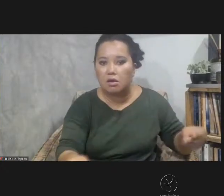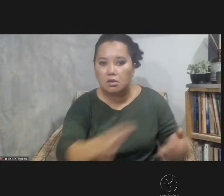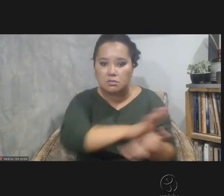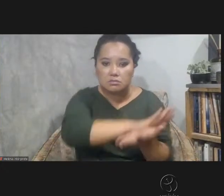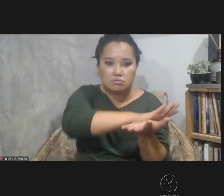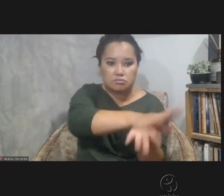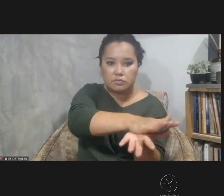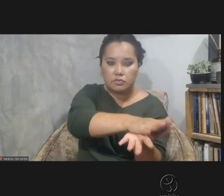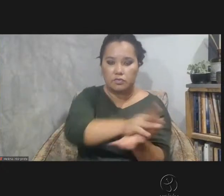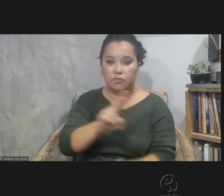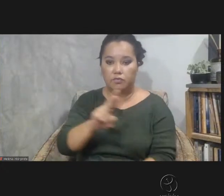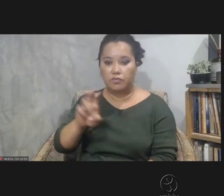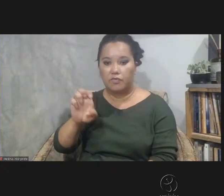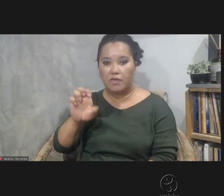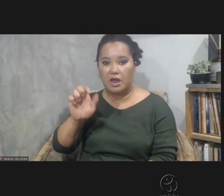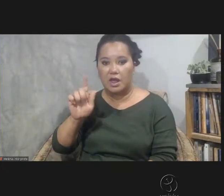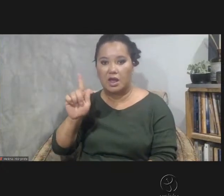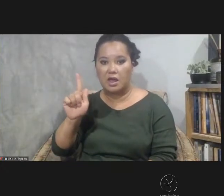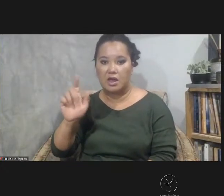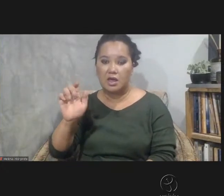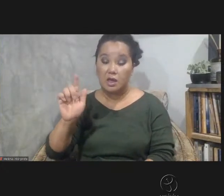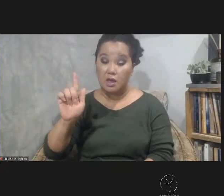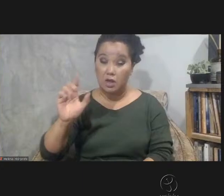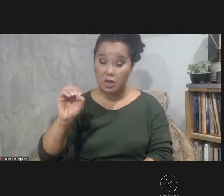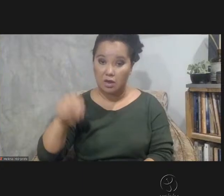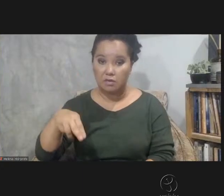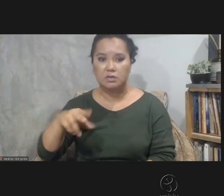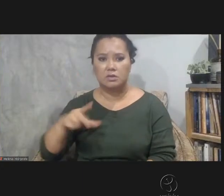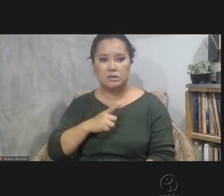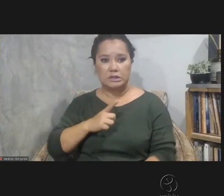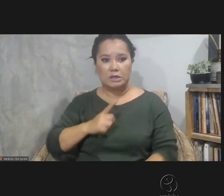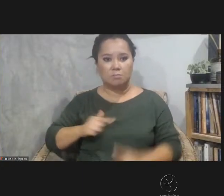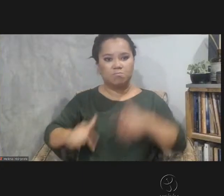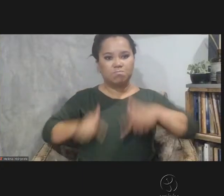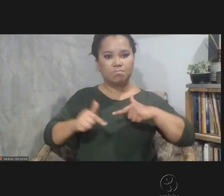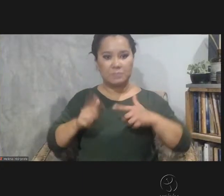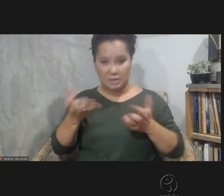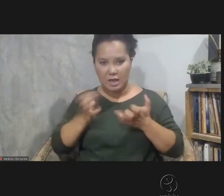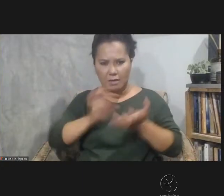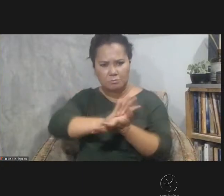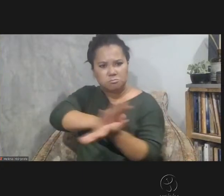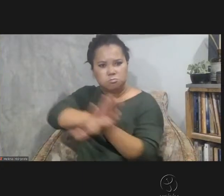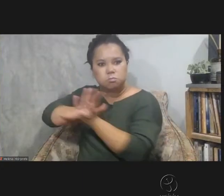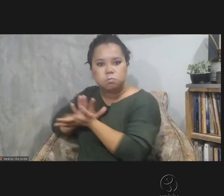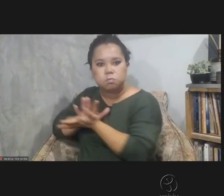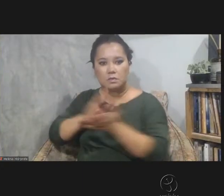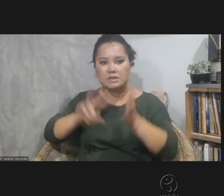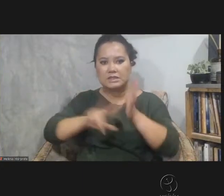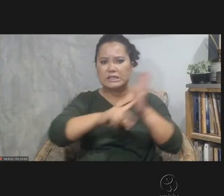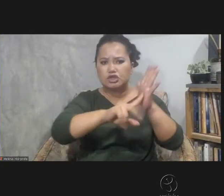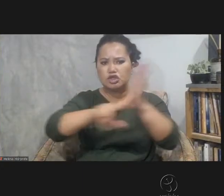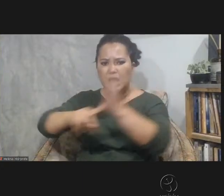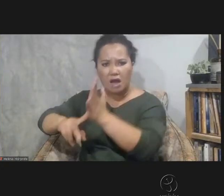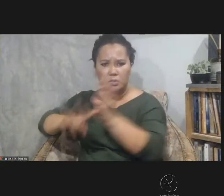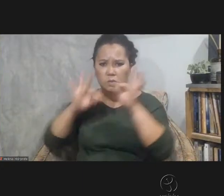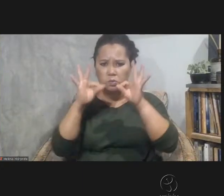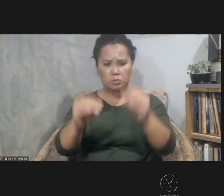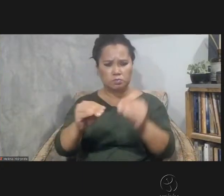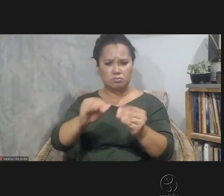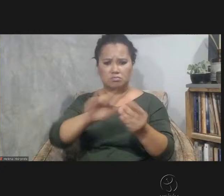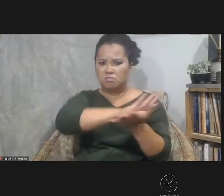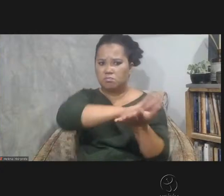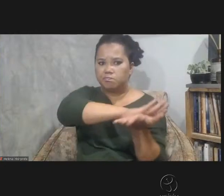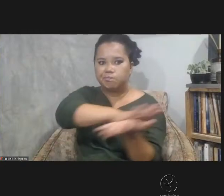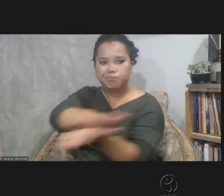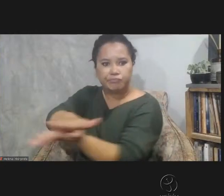agiram imediatamente para destruir os sindicatos, reconhecendo que são